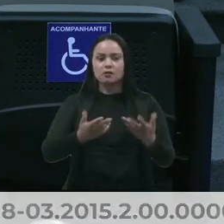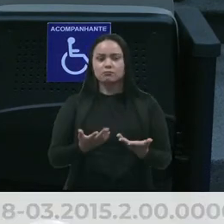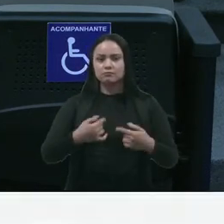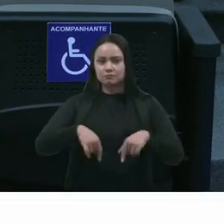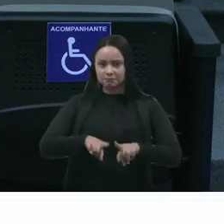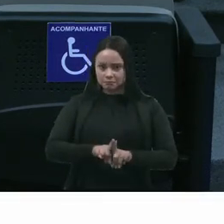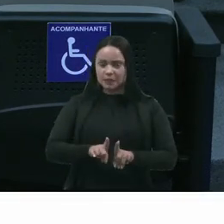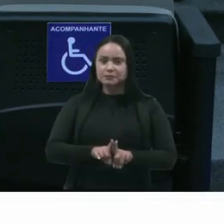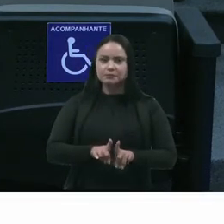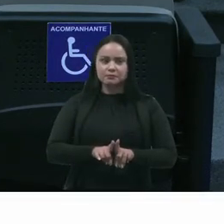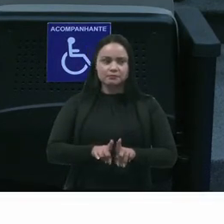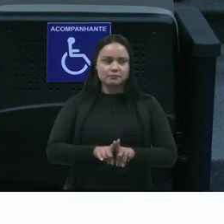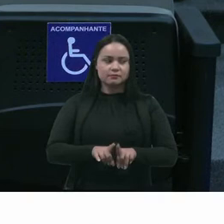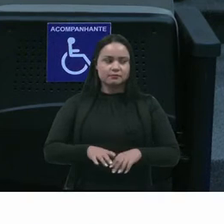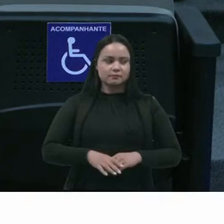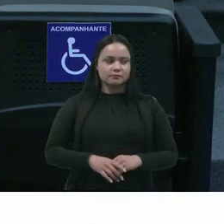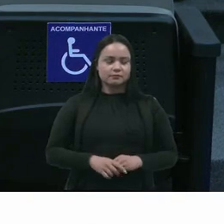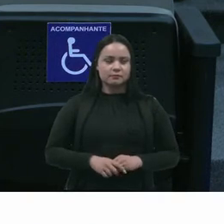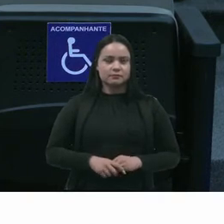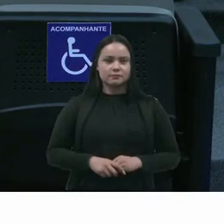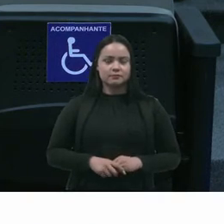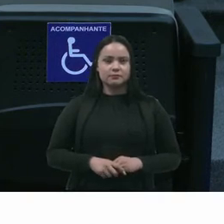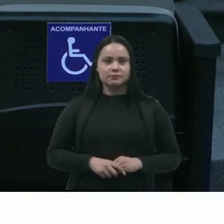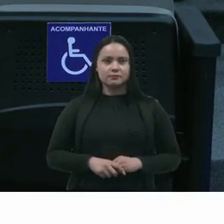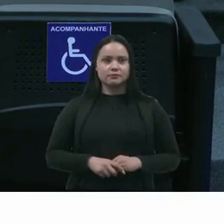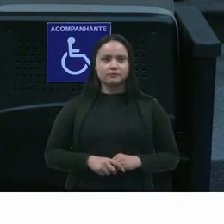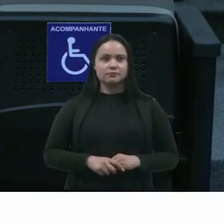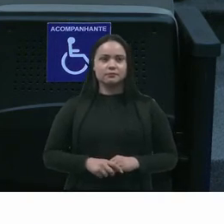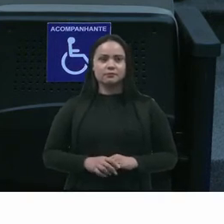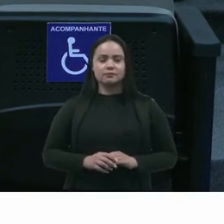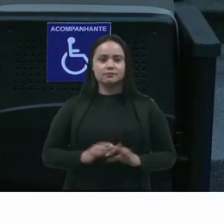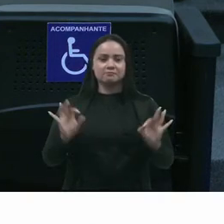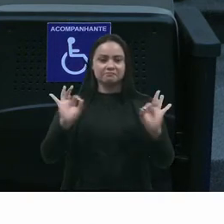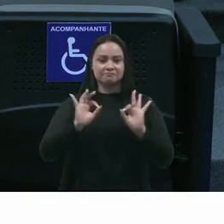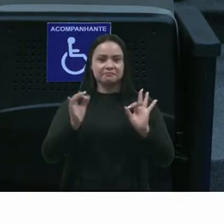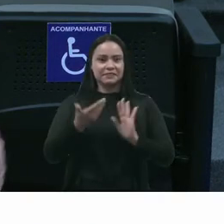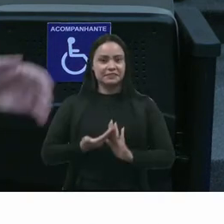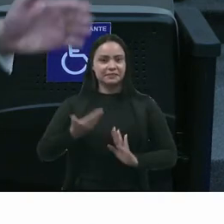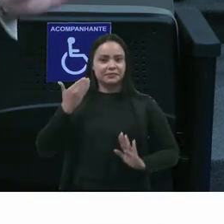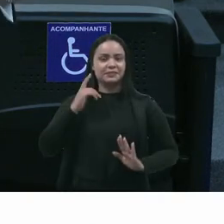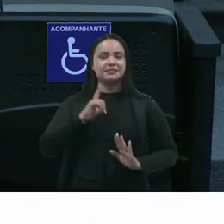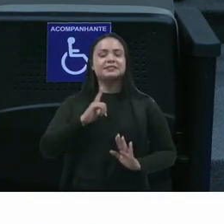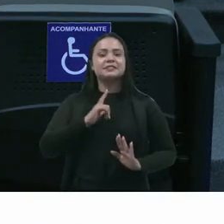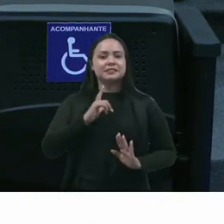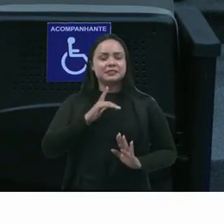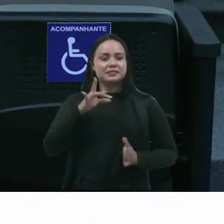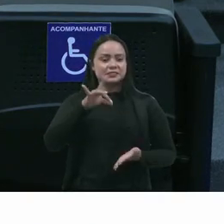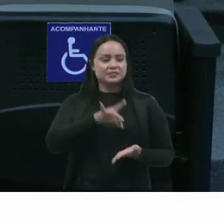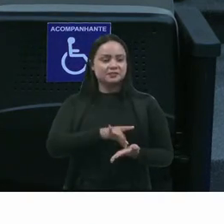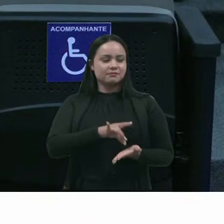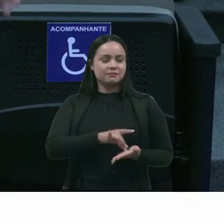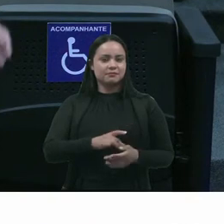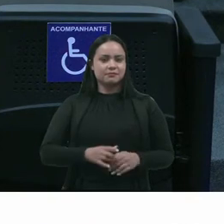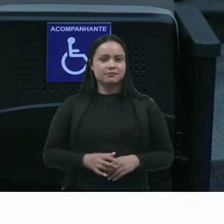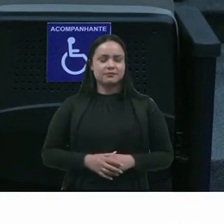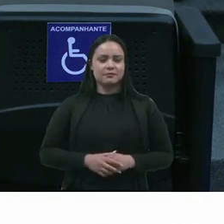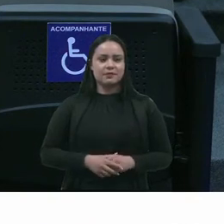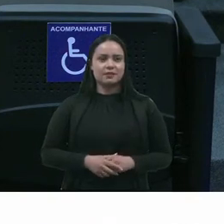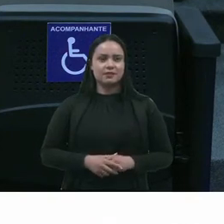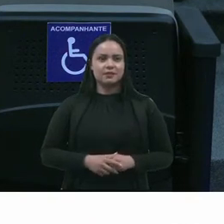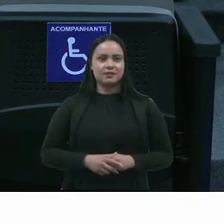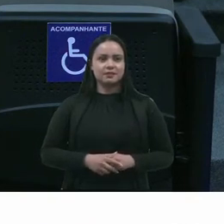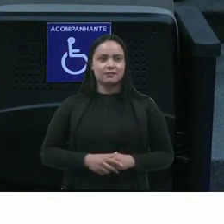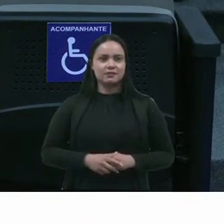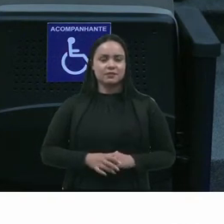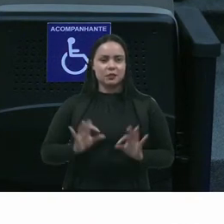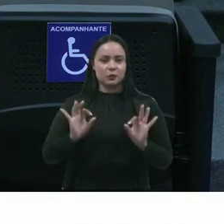Aliás, tribuna essa que está abrilhantada por anteriormente ter sido ocupada pelos ilustres